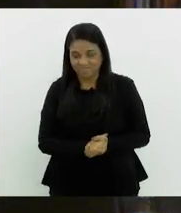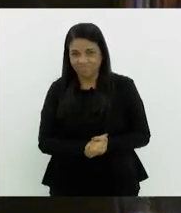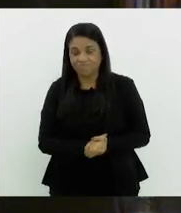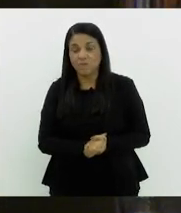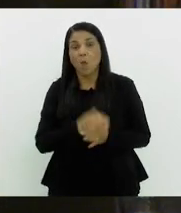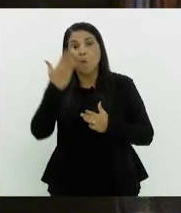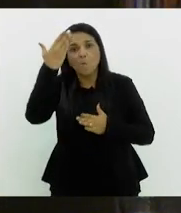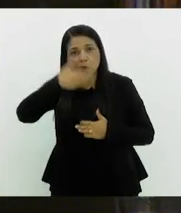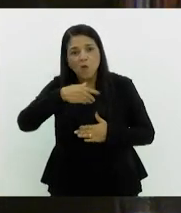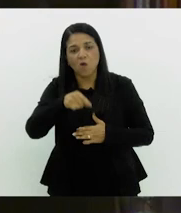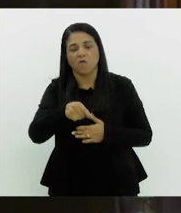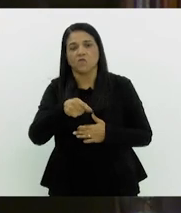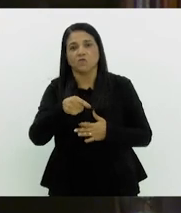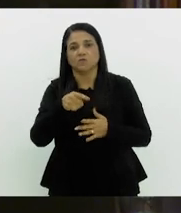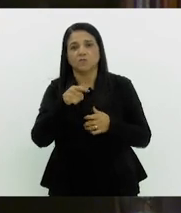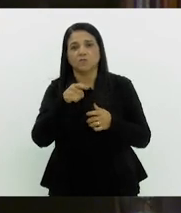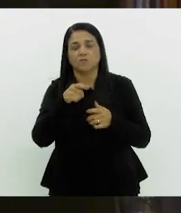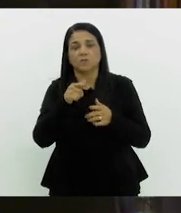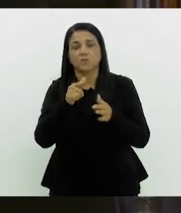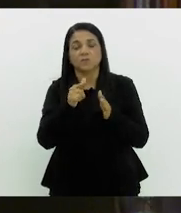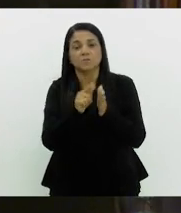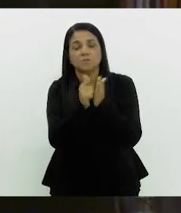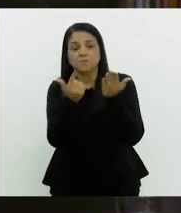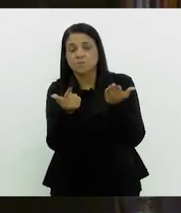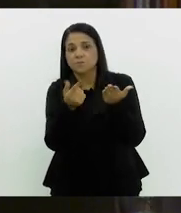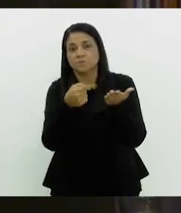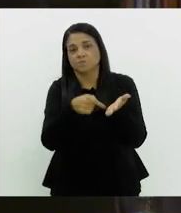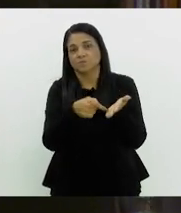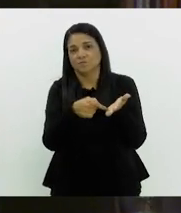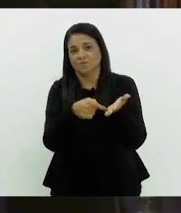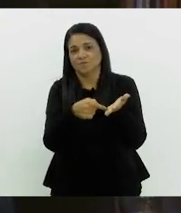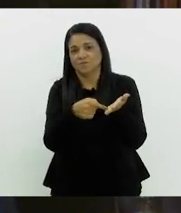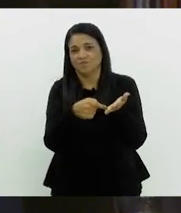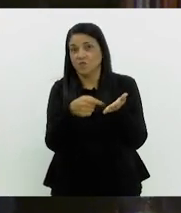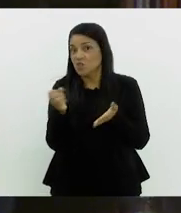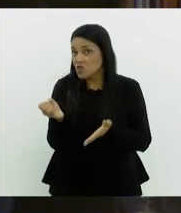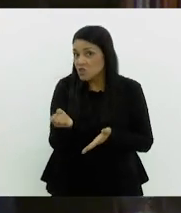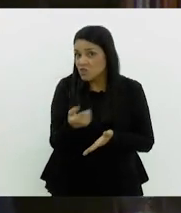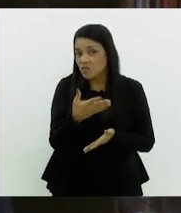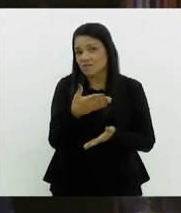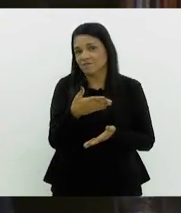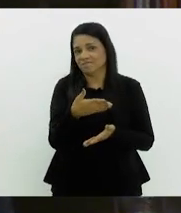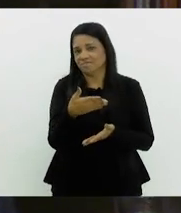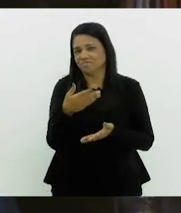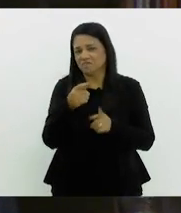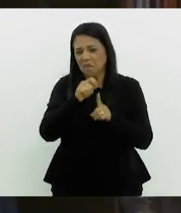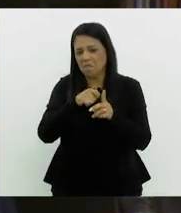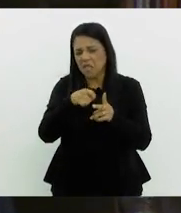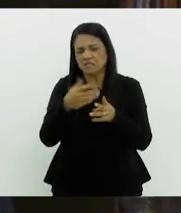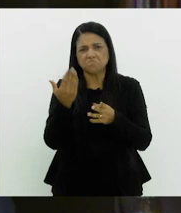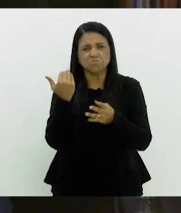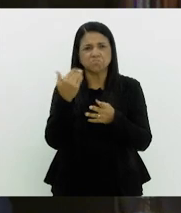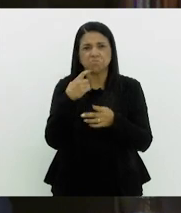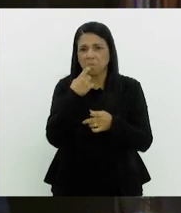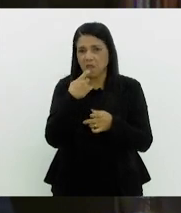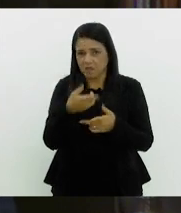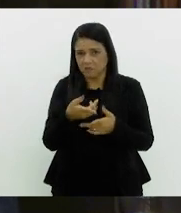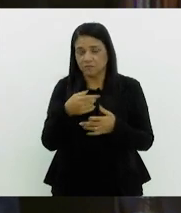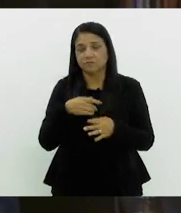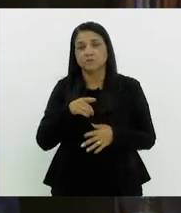algumas matérias jornalísticas que eu trouxe aqui, e que são recentes, de meses atrás. Portal